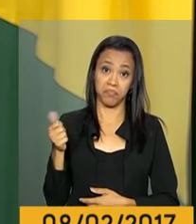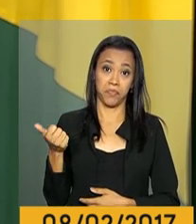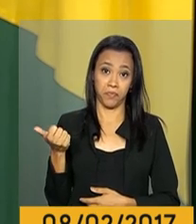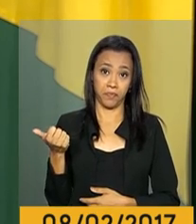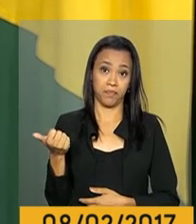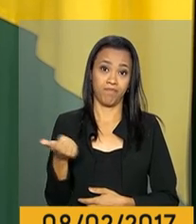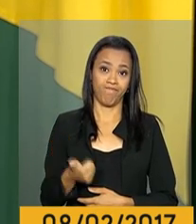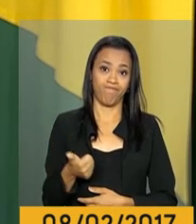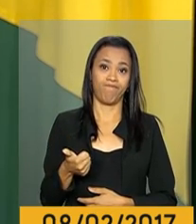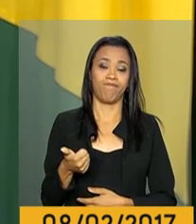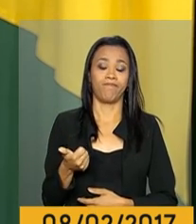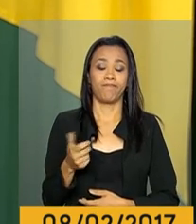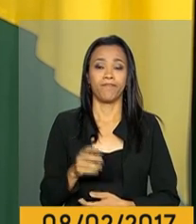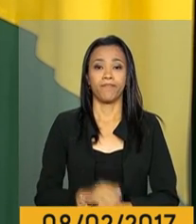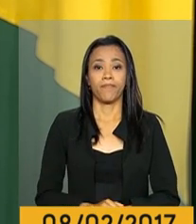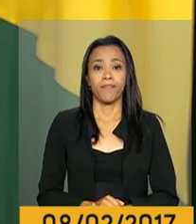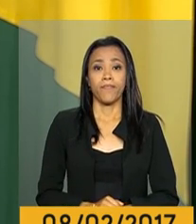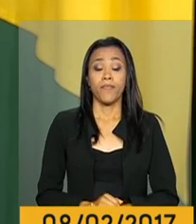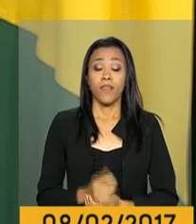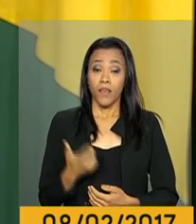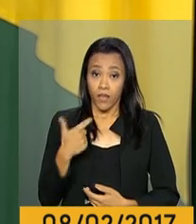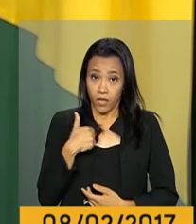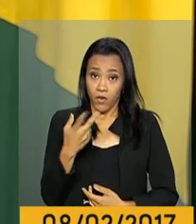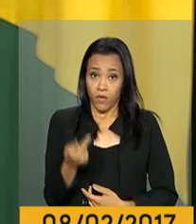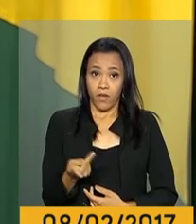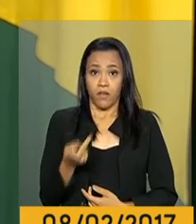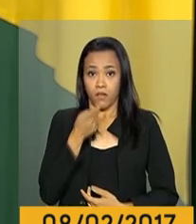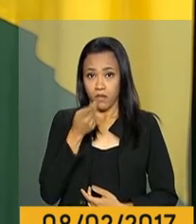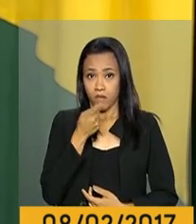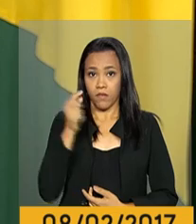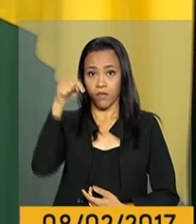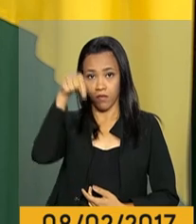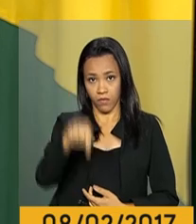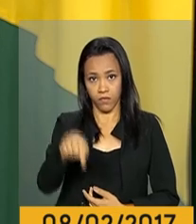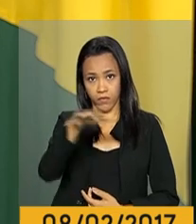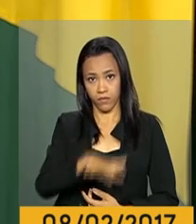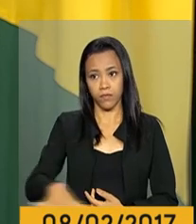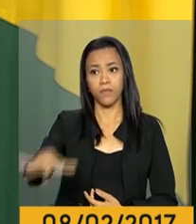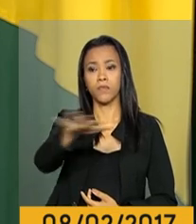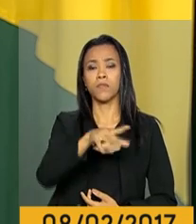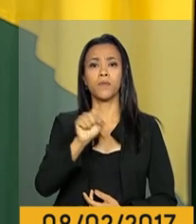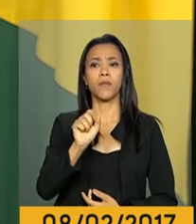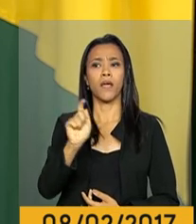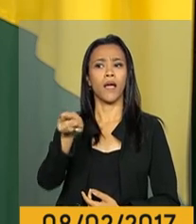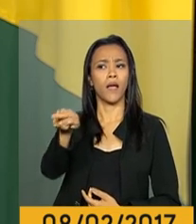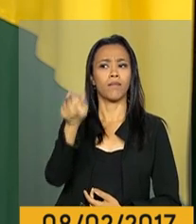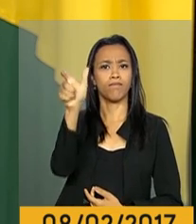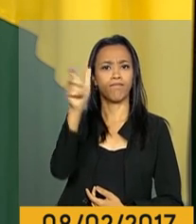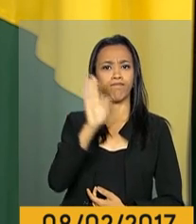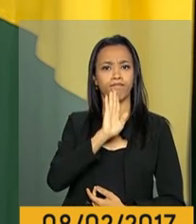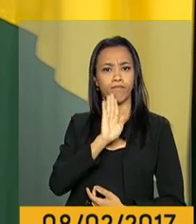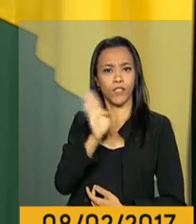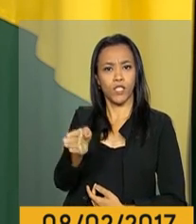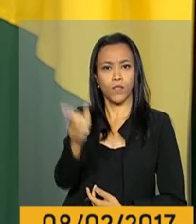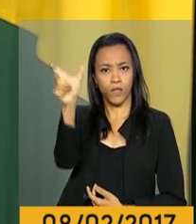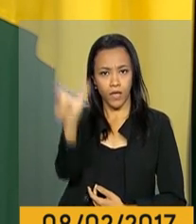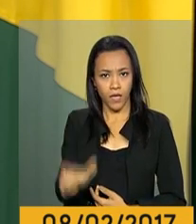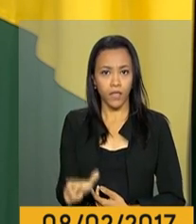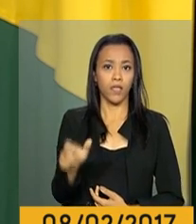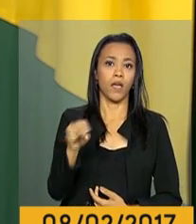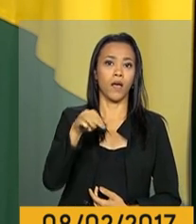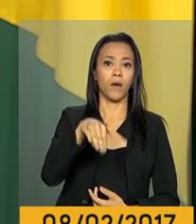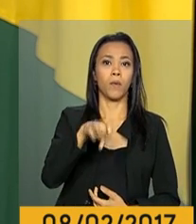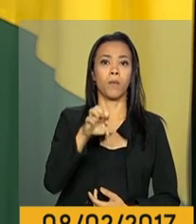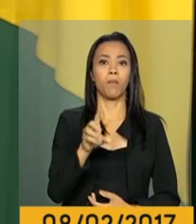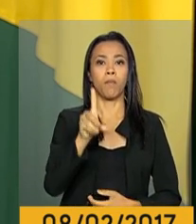disso E quero também lançar uma palavra ao Mendonça Filho e